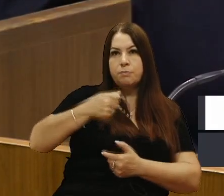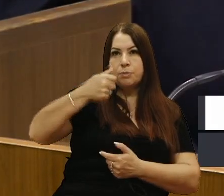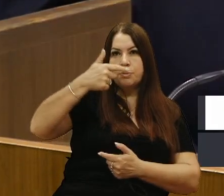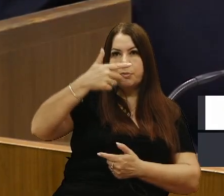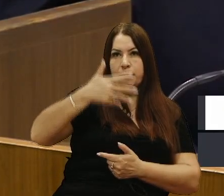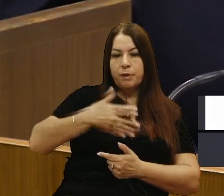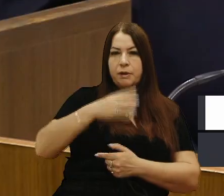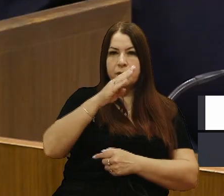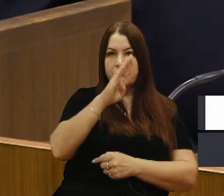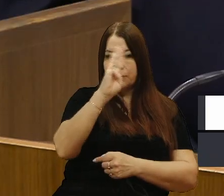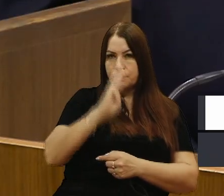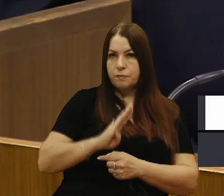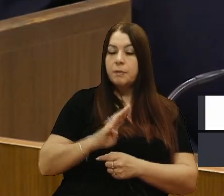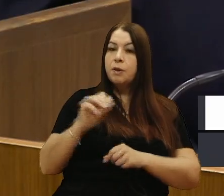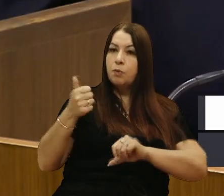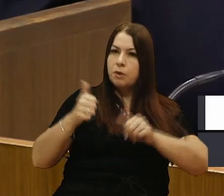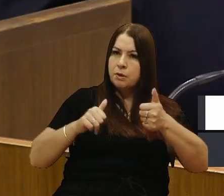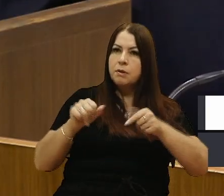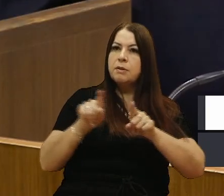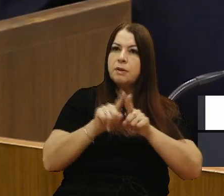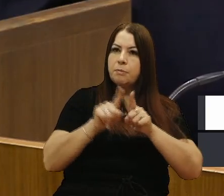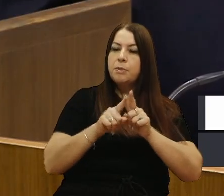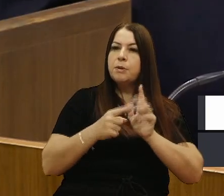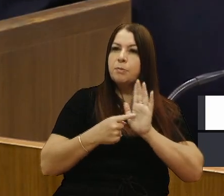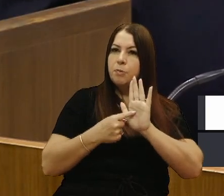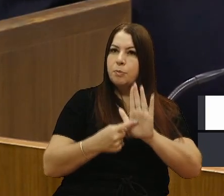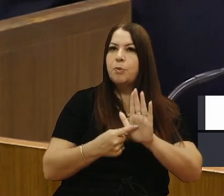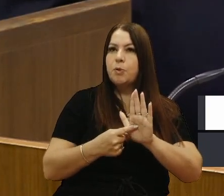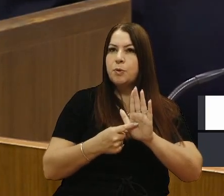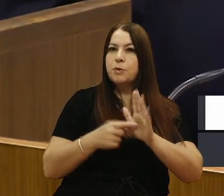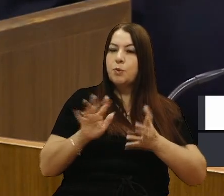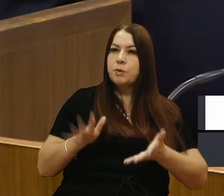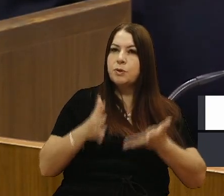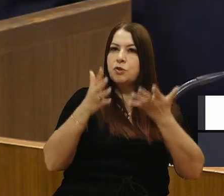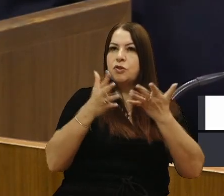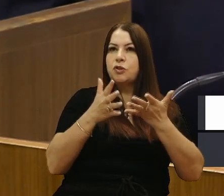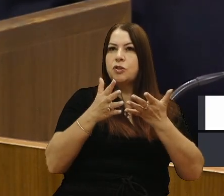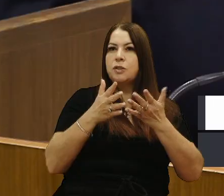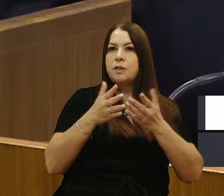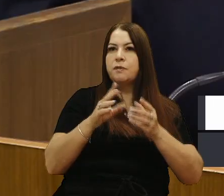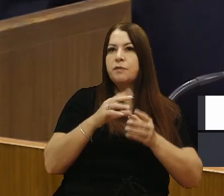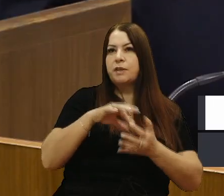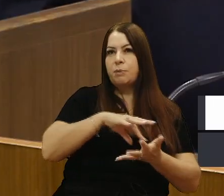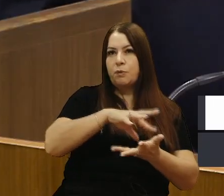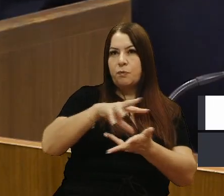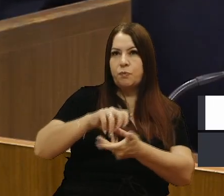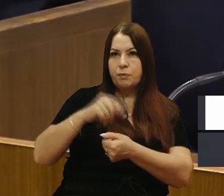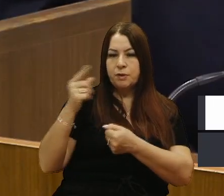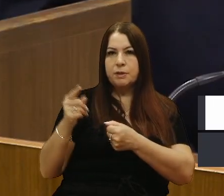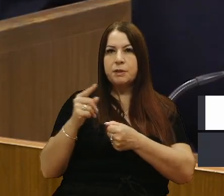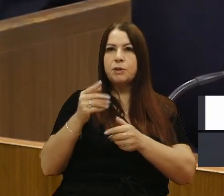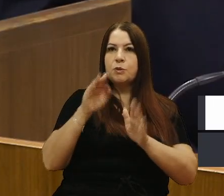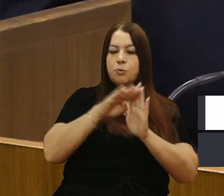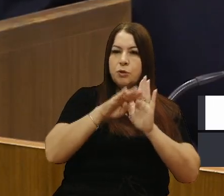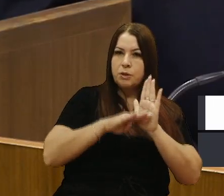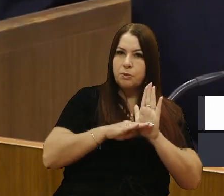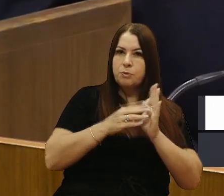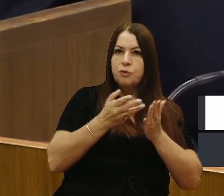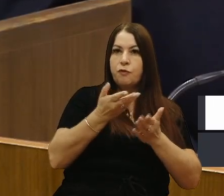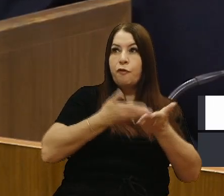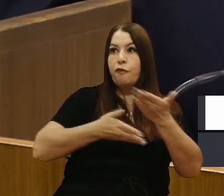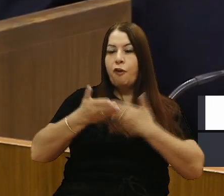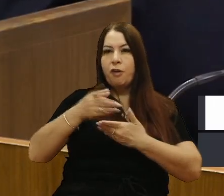nacionais. Essa qualidade também se expressa no incentivo à internacionalização, com programas de